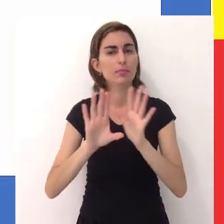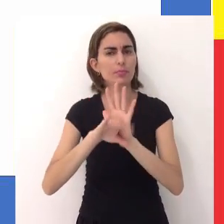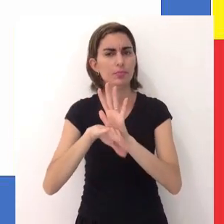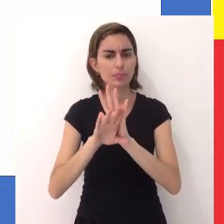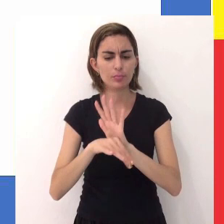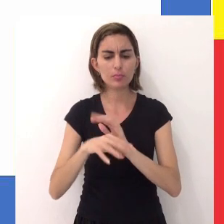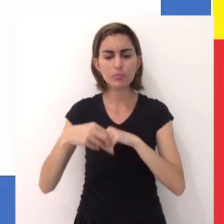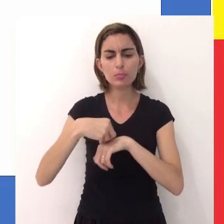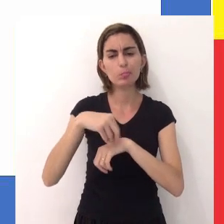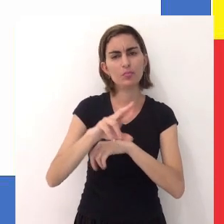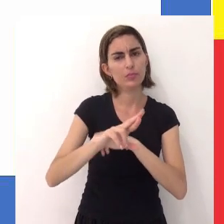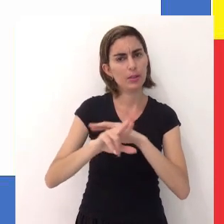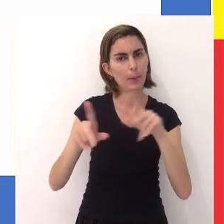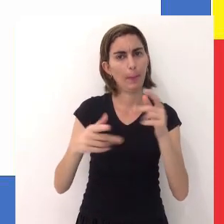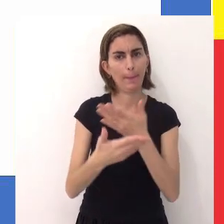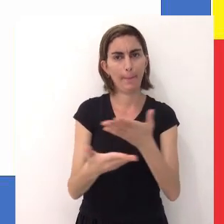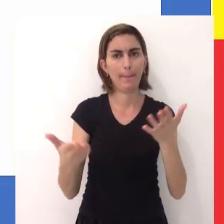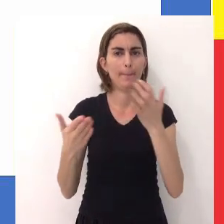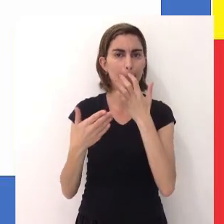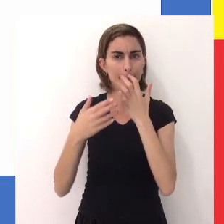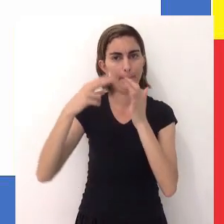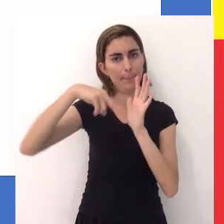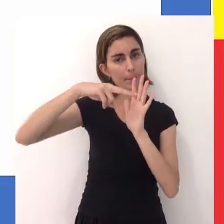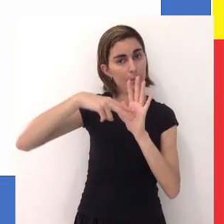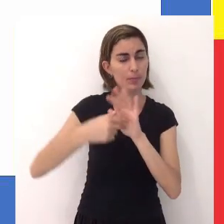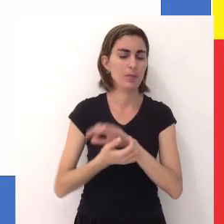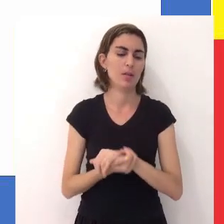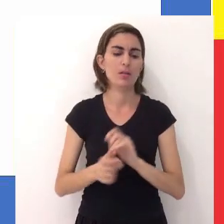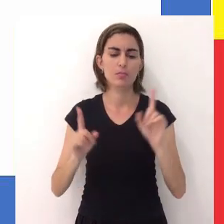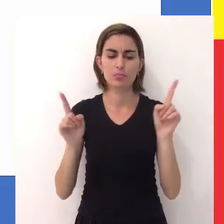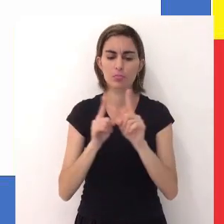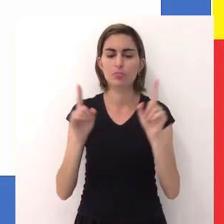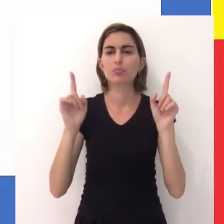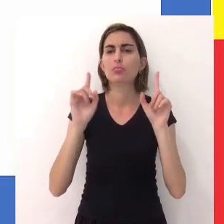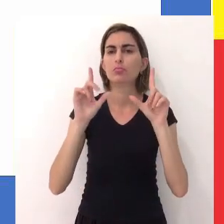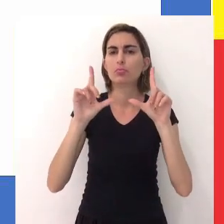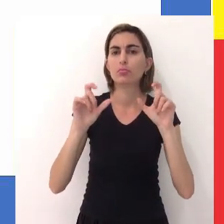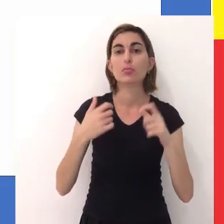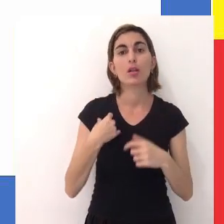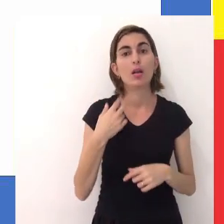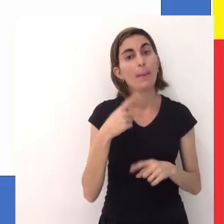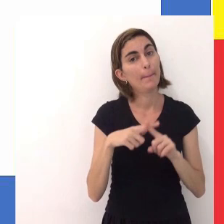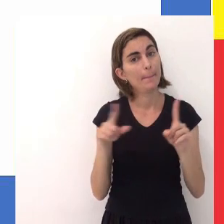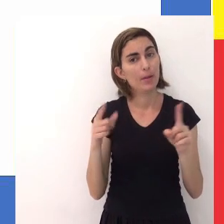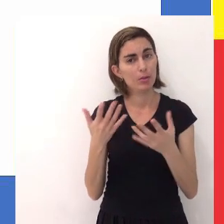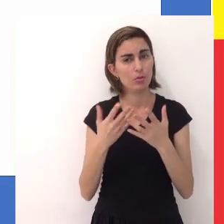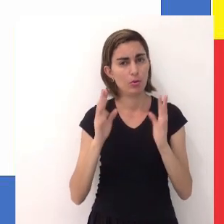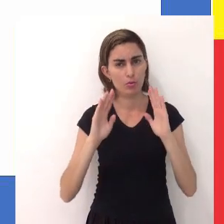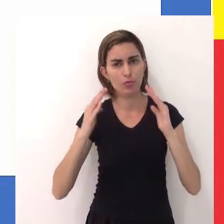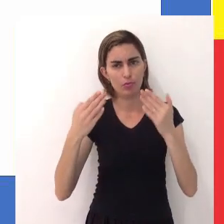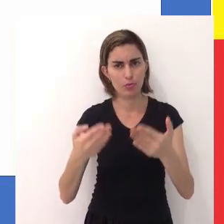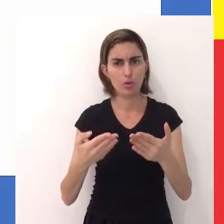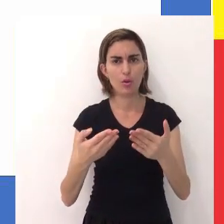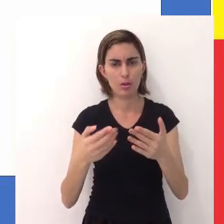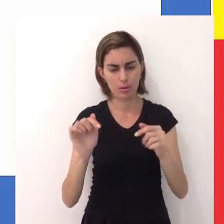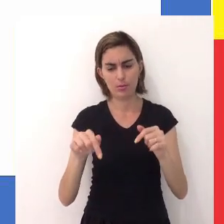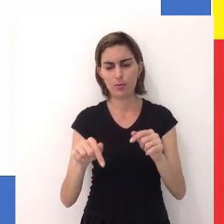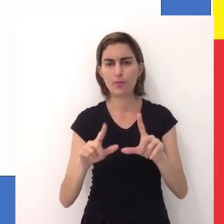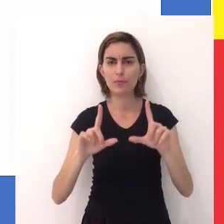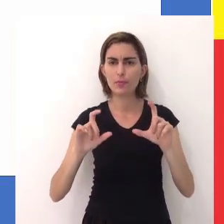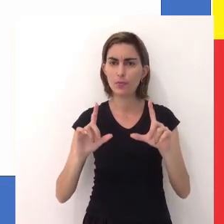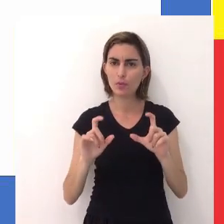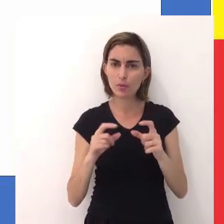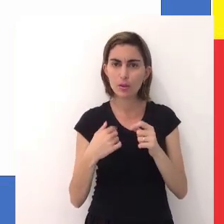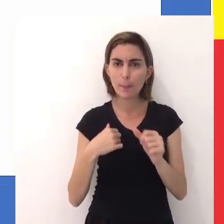conceitozinho bem diferente para vocês lerem, tá? Deem print na tela e observem, tá? Mas eu quero focar aqui nessa